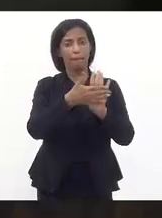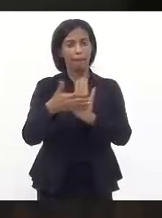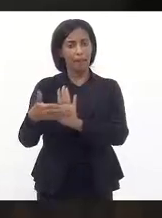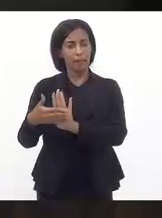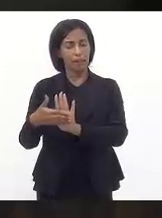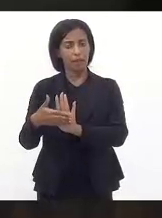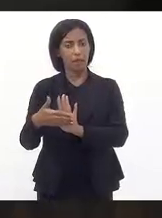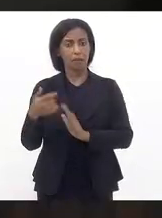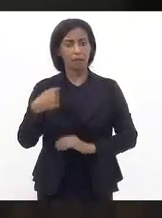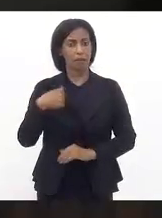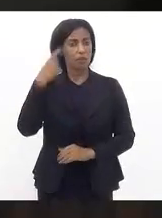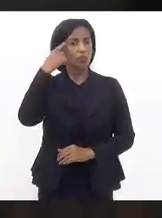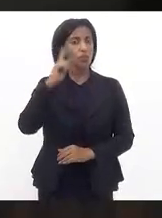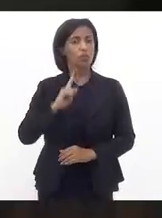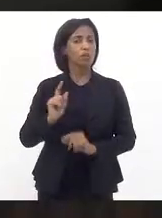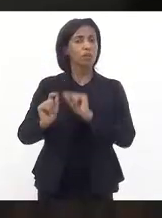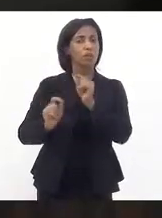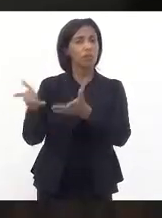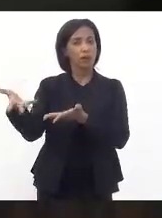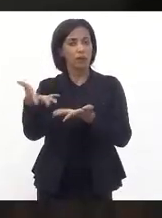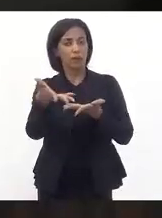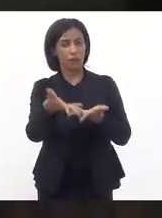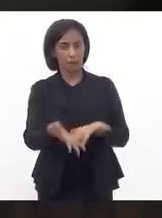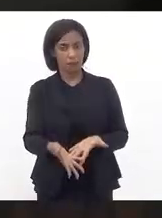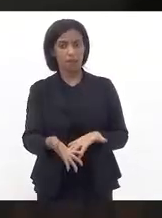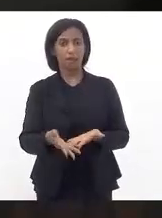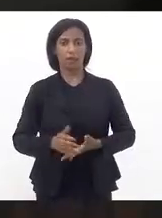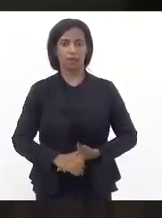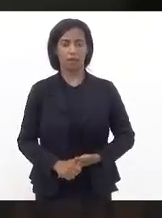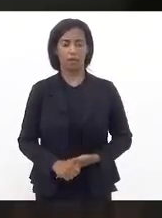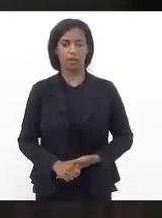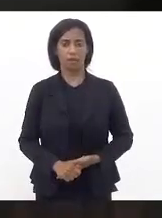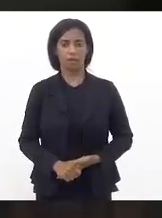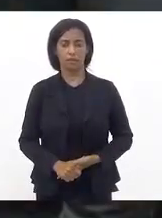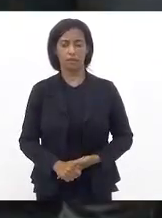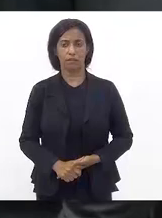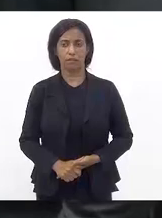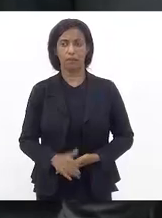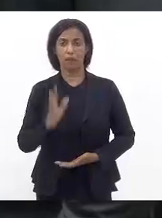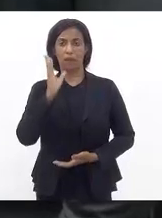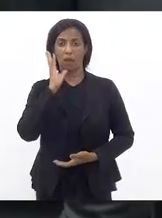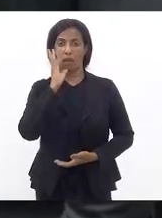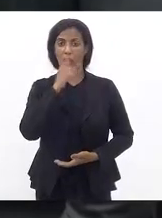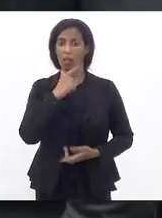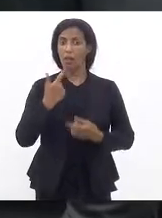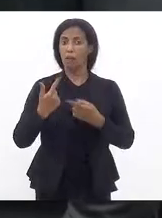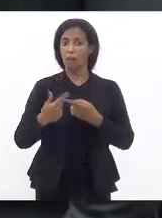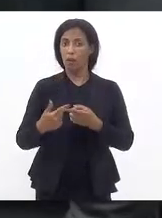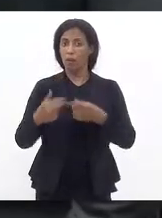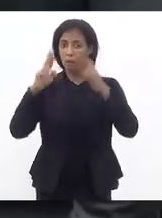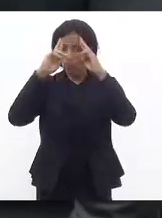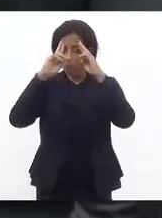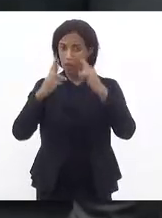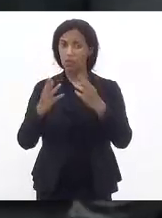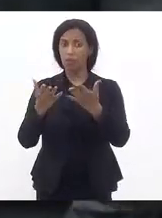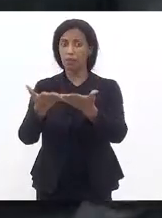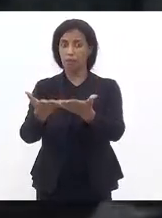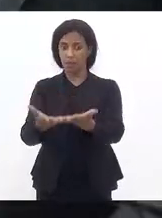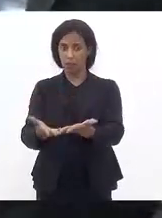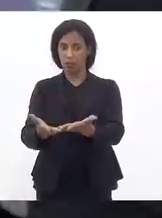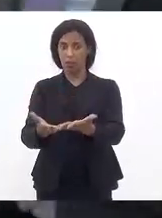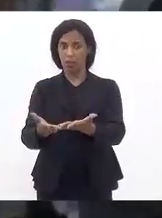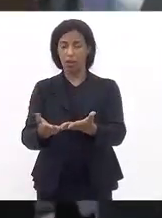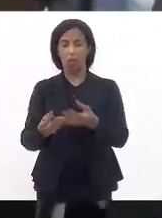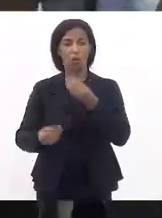pareceres mas eu não sabia que o que ela ia trazer na verdade Presidente a demora a surgir justamente por respeitar a senhora